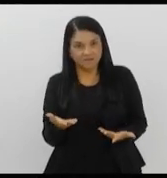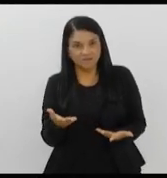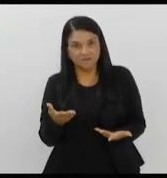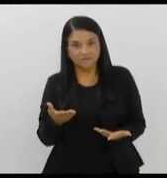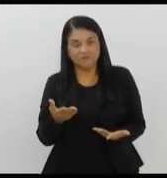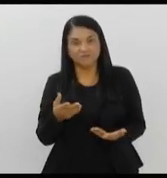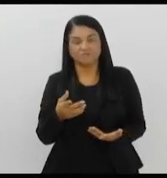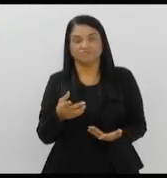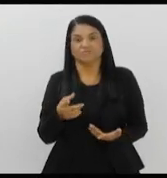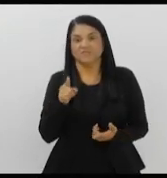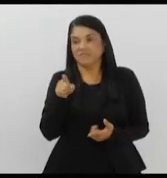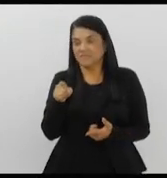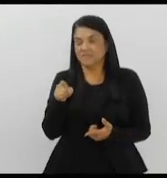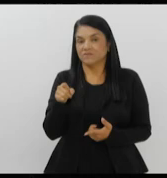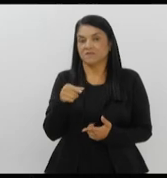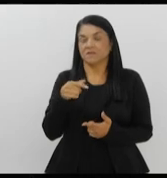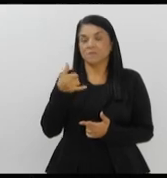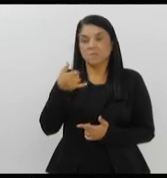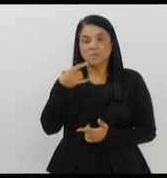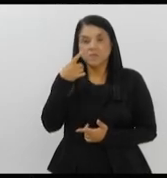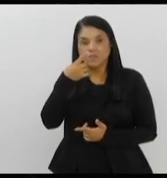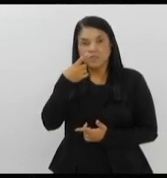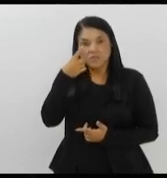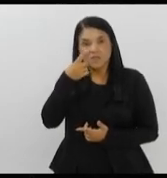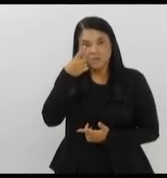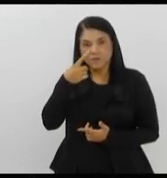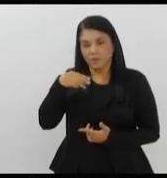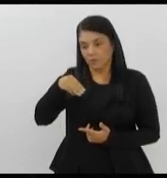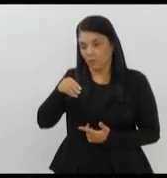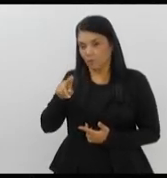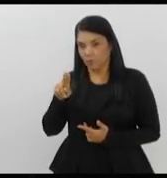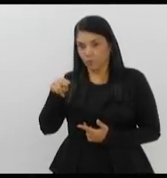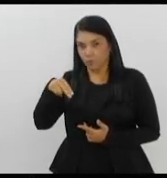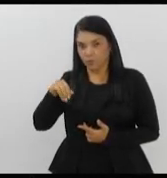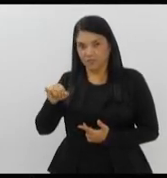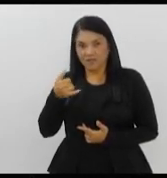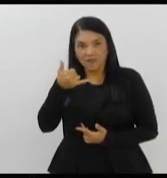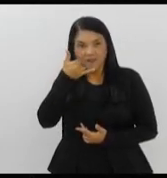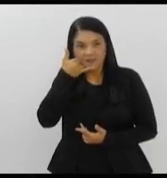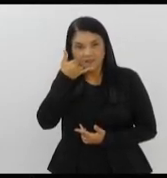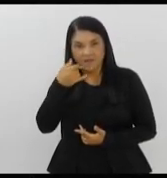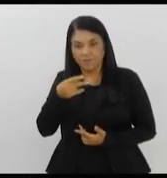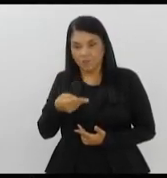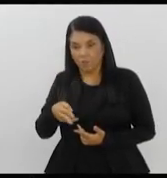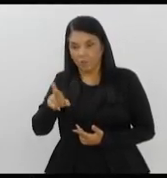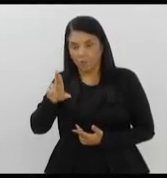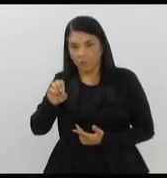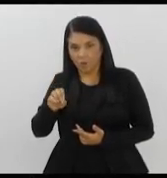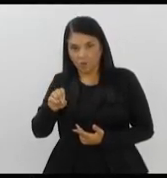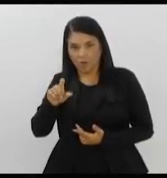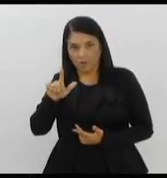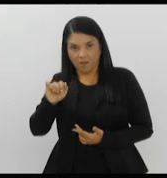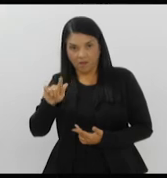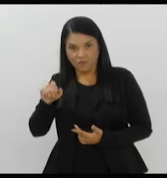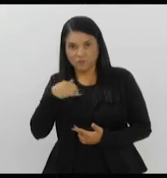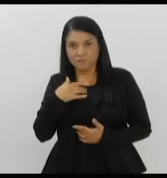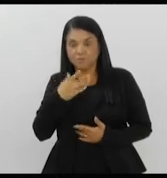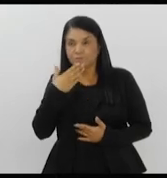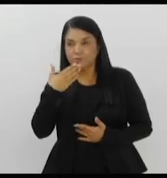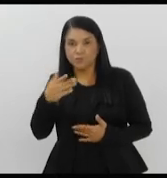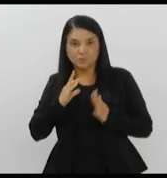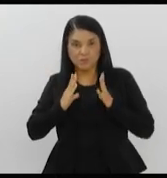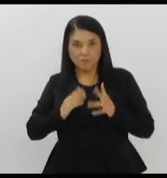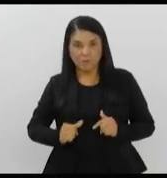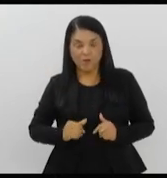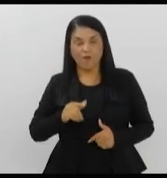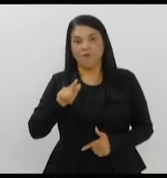se Vossa Excelência pegar o telefone e ligar para Prolagos agora e pedir para que eles limpem a sua fossa, porque se é